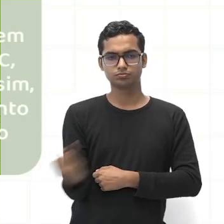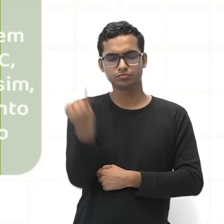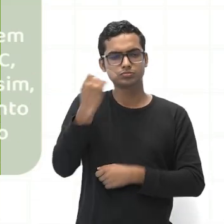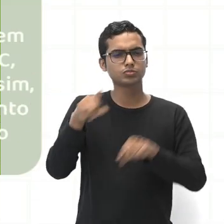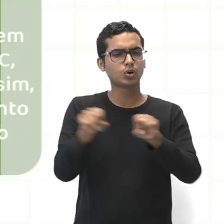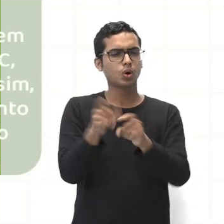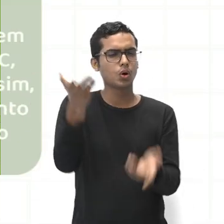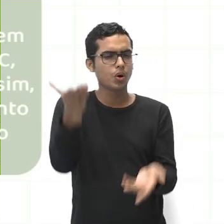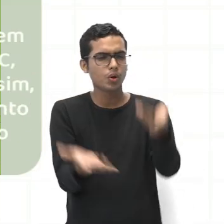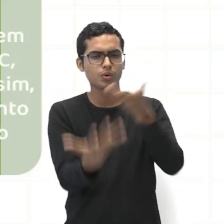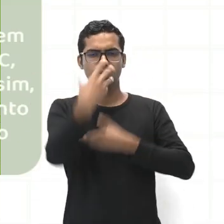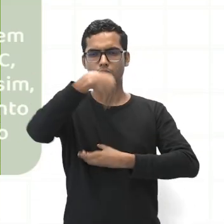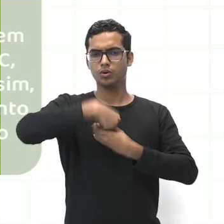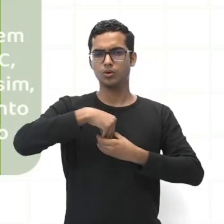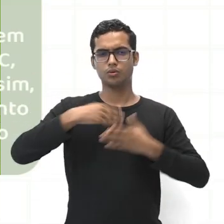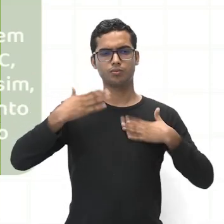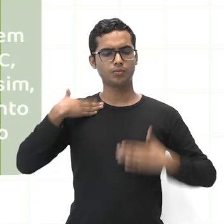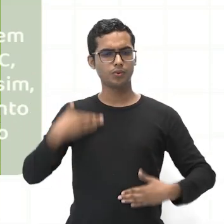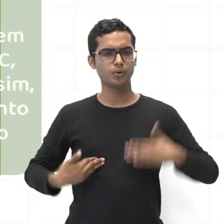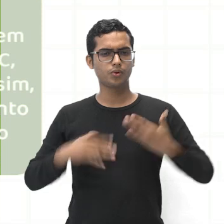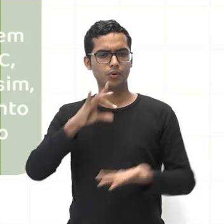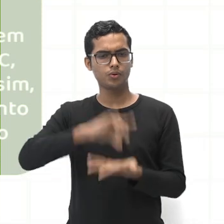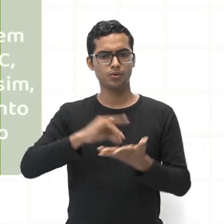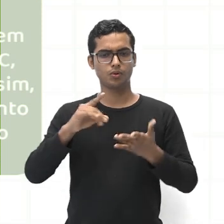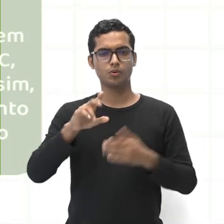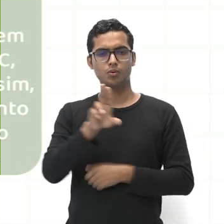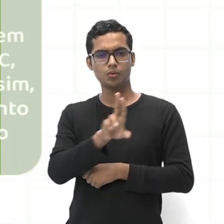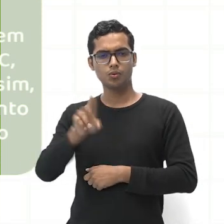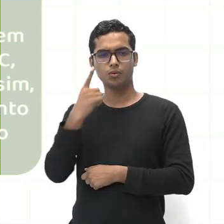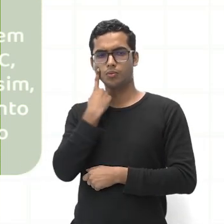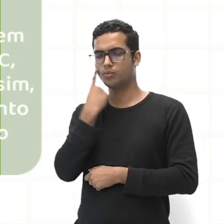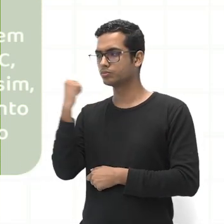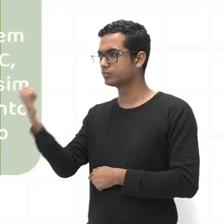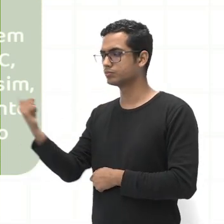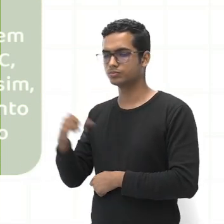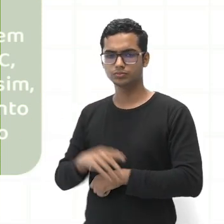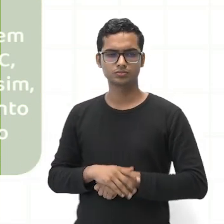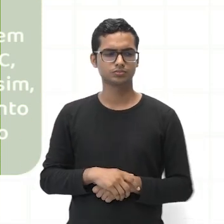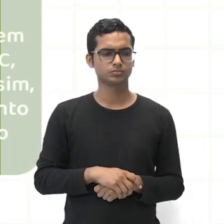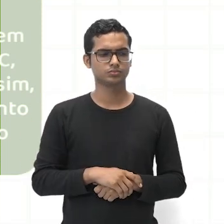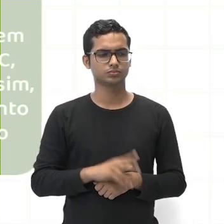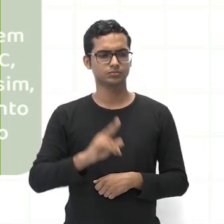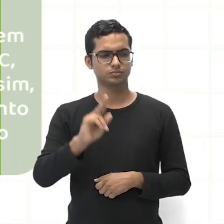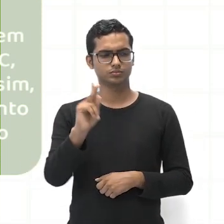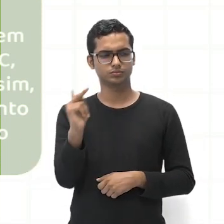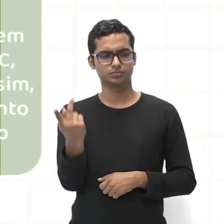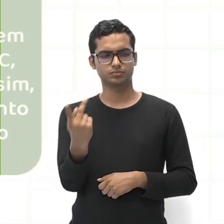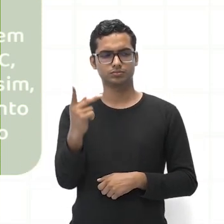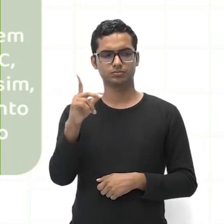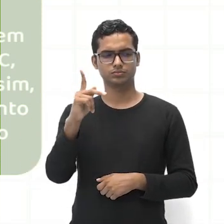Equilíbrio interno. Nós damos ao nome desse processo de